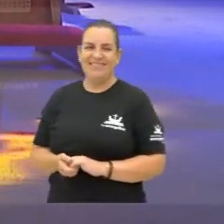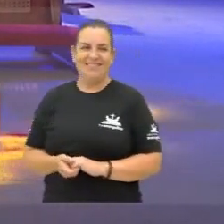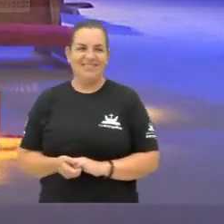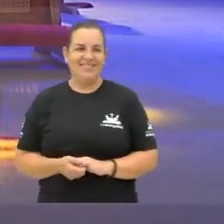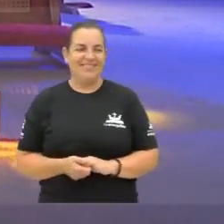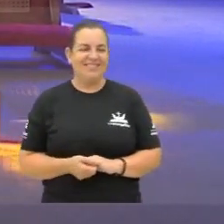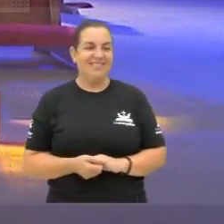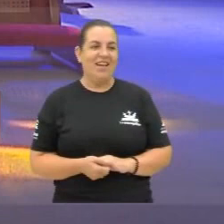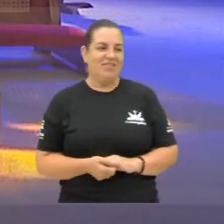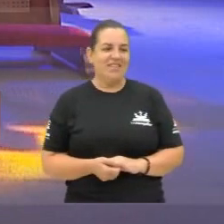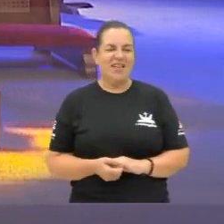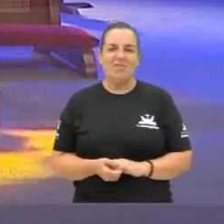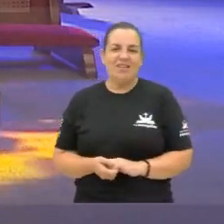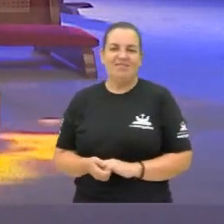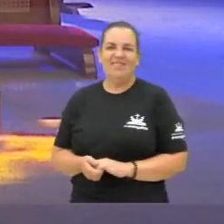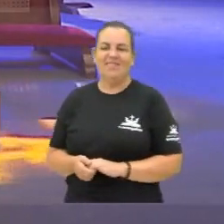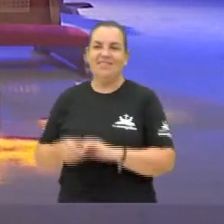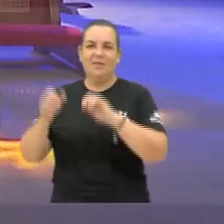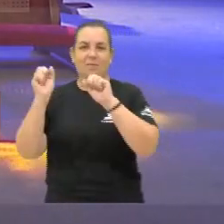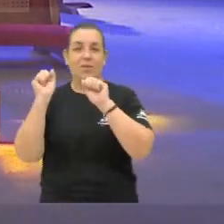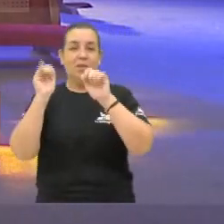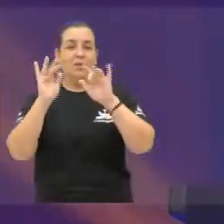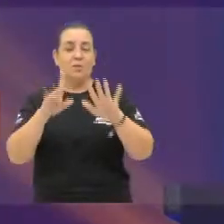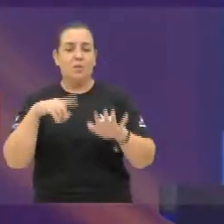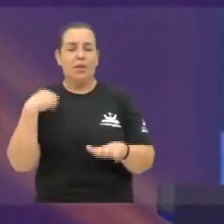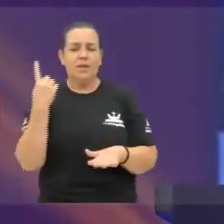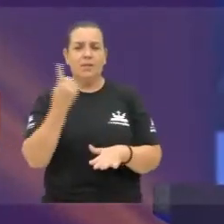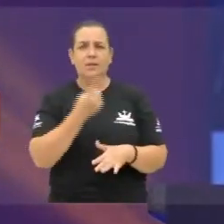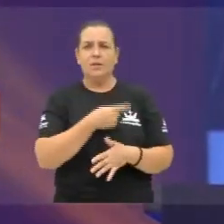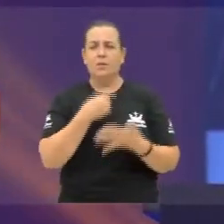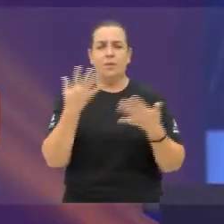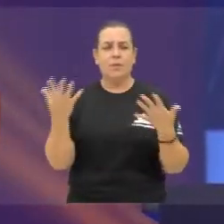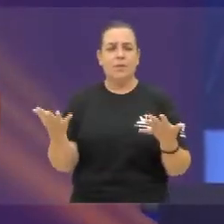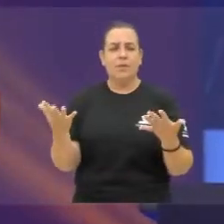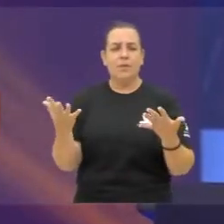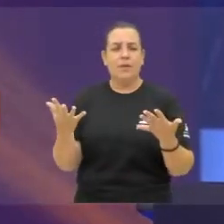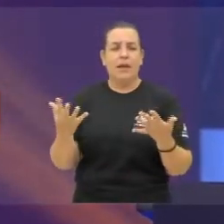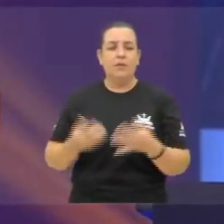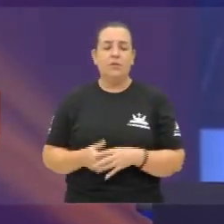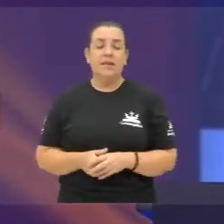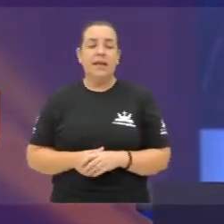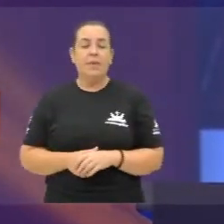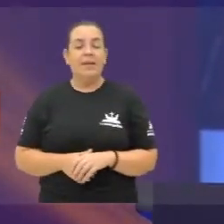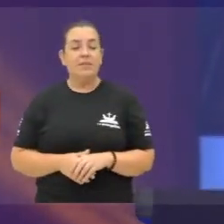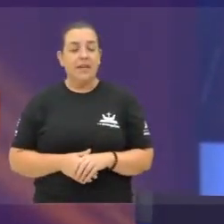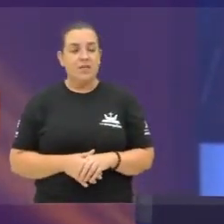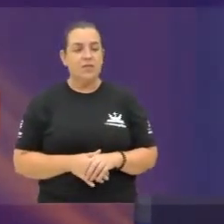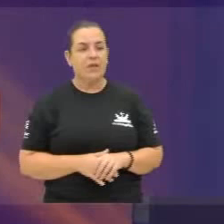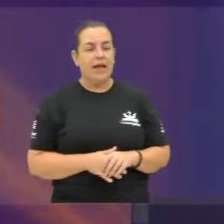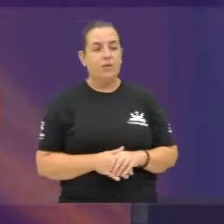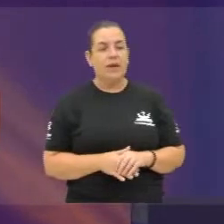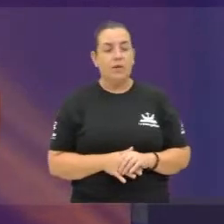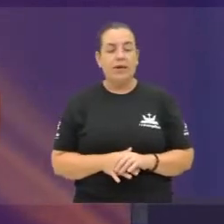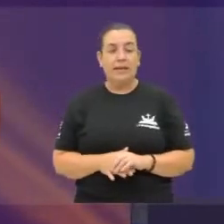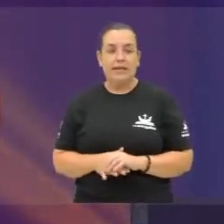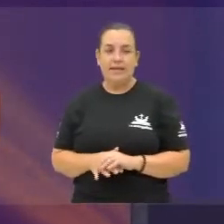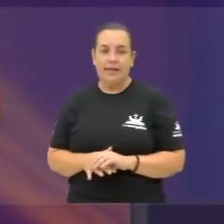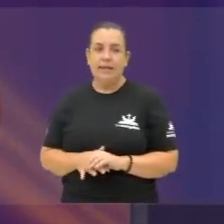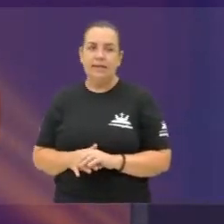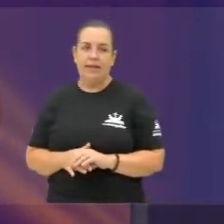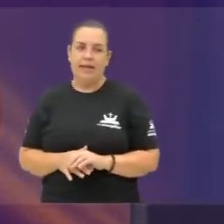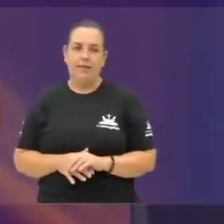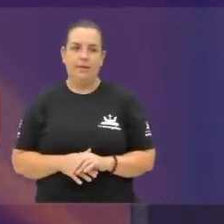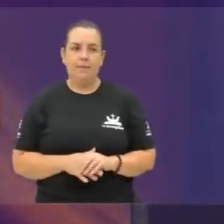Sou abençoado. Declara isso, você que nos acompanha muito em todo mais o Brasil. Que amado, Deus cuida de